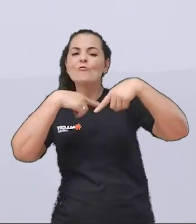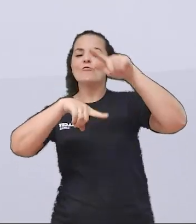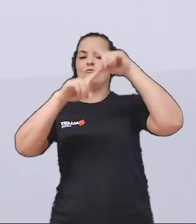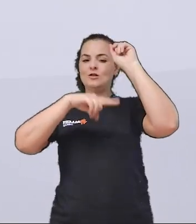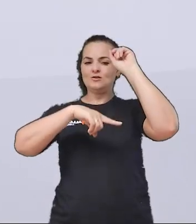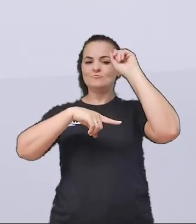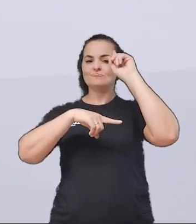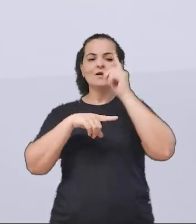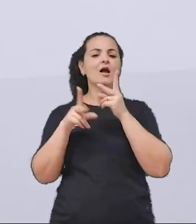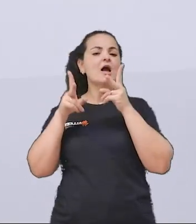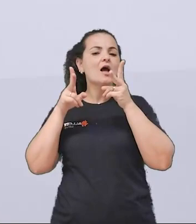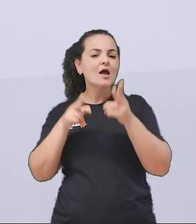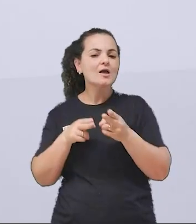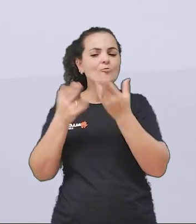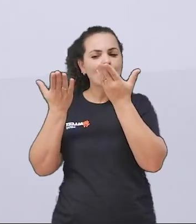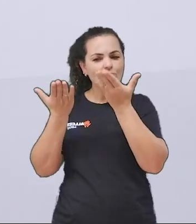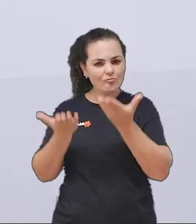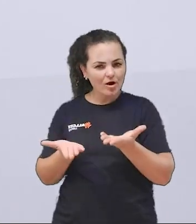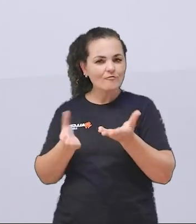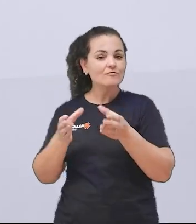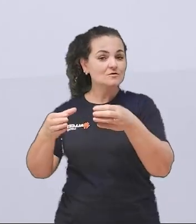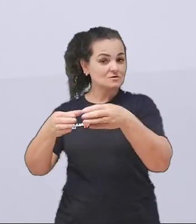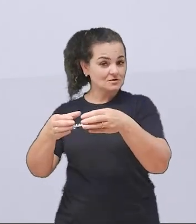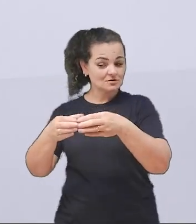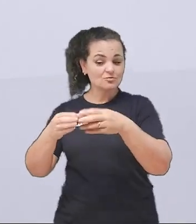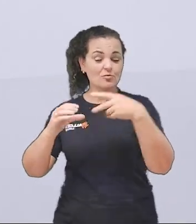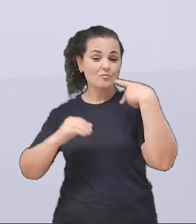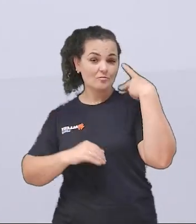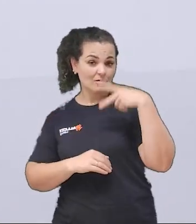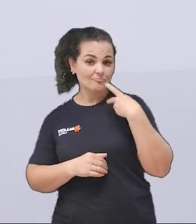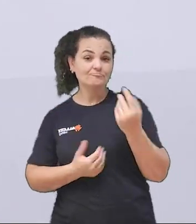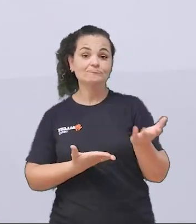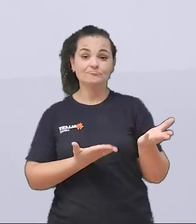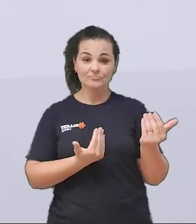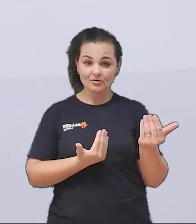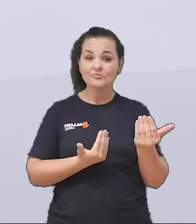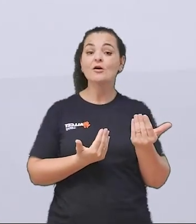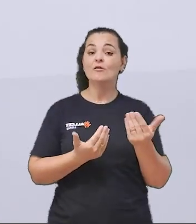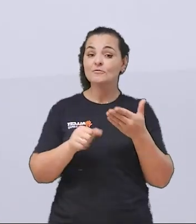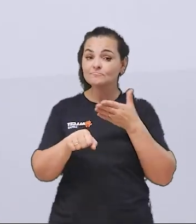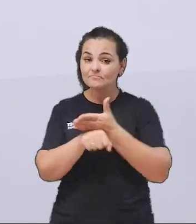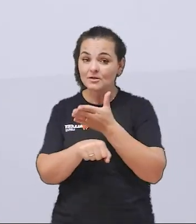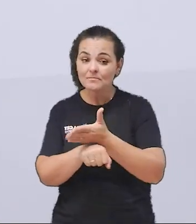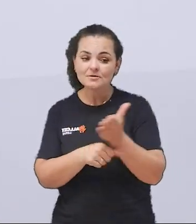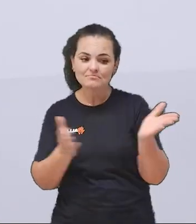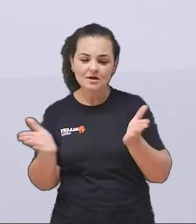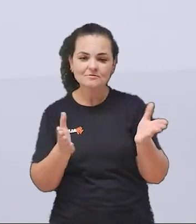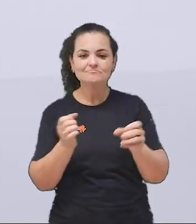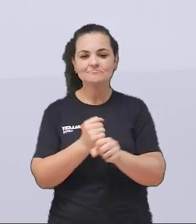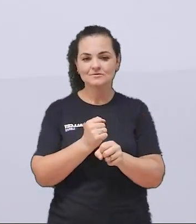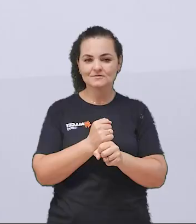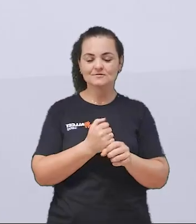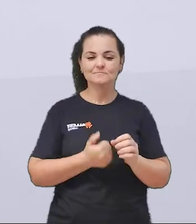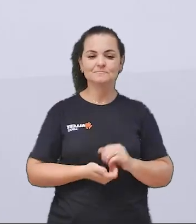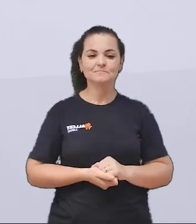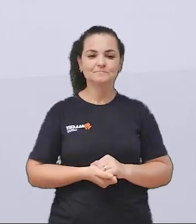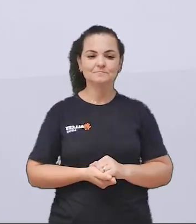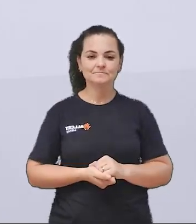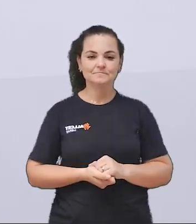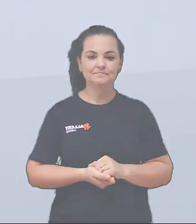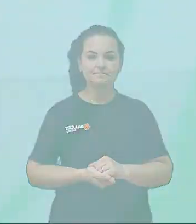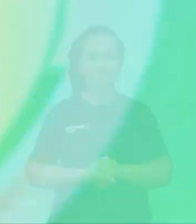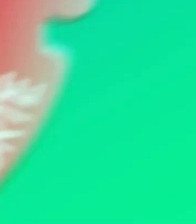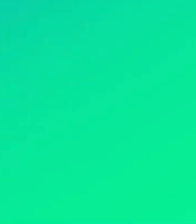constante processo de evolução igual vocês puderam participar aí no decorrer